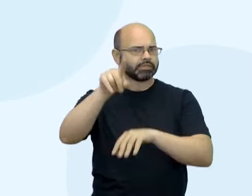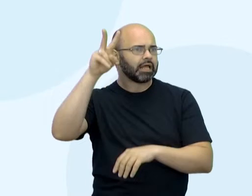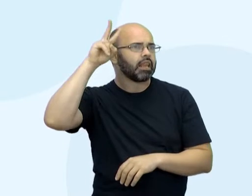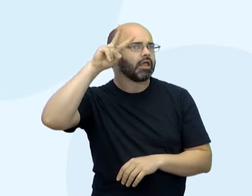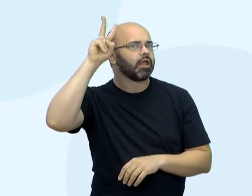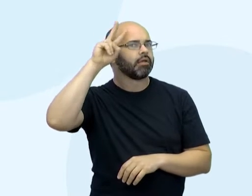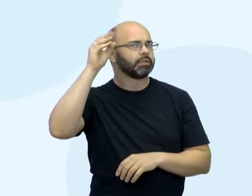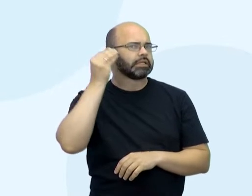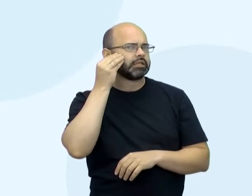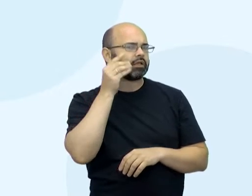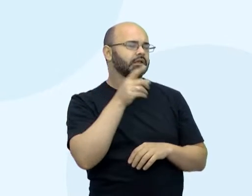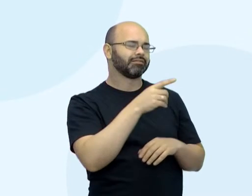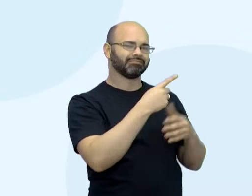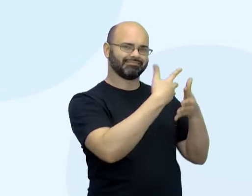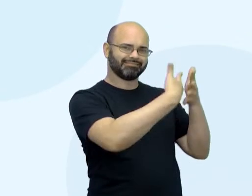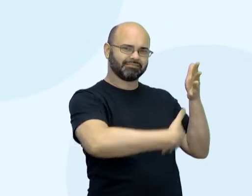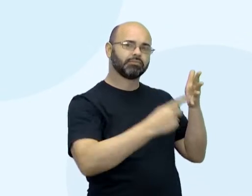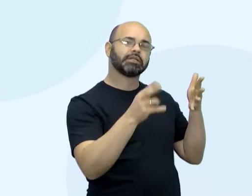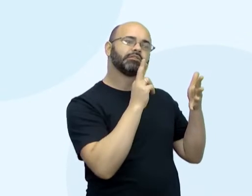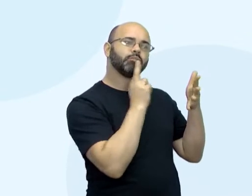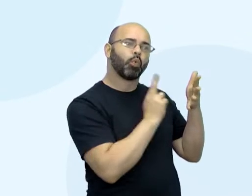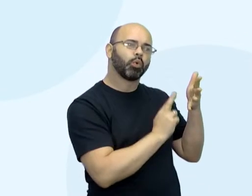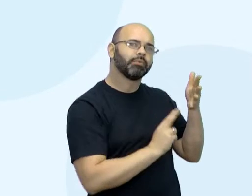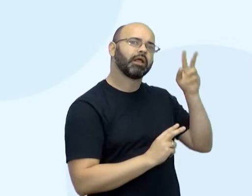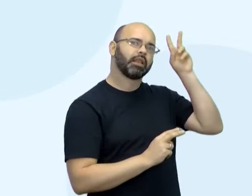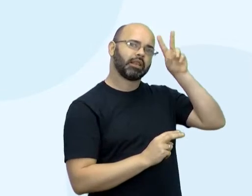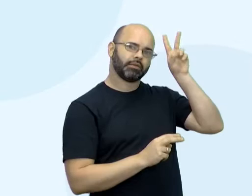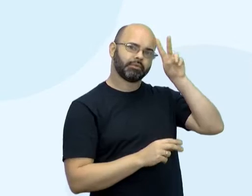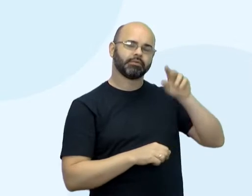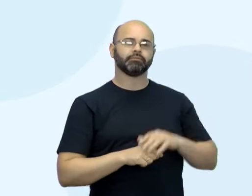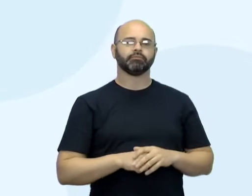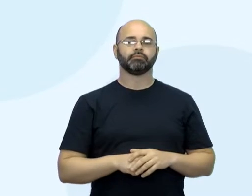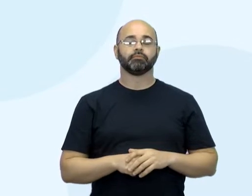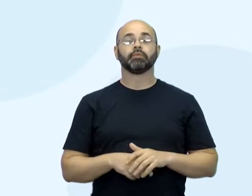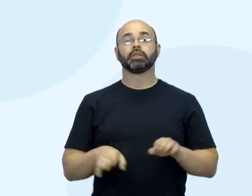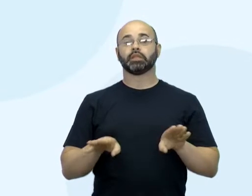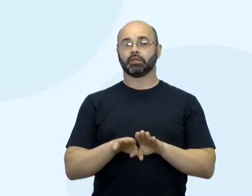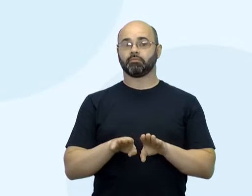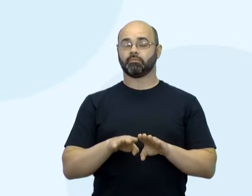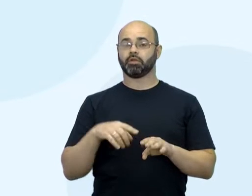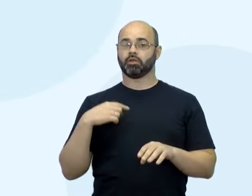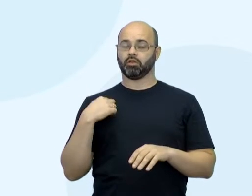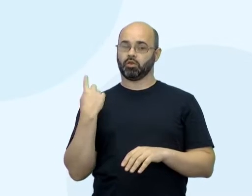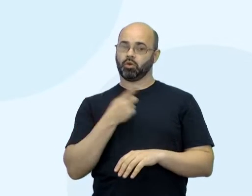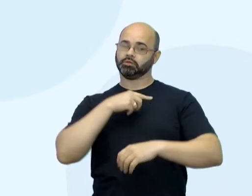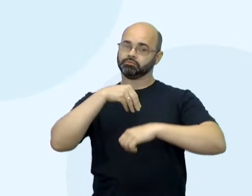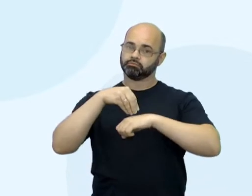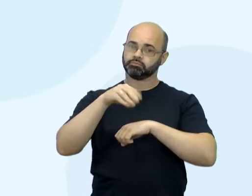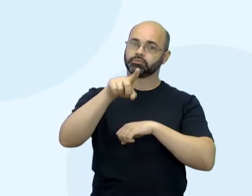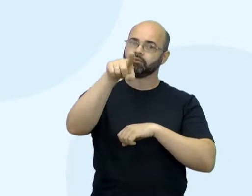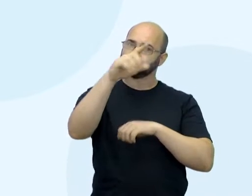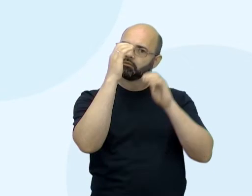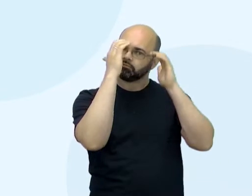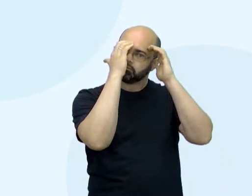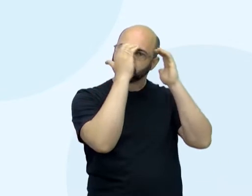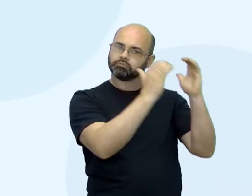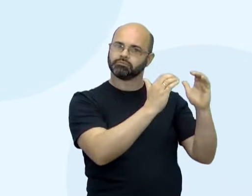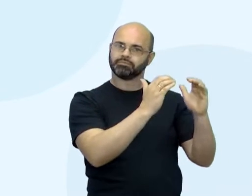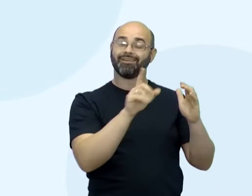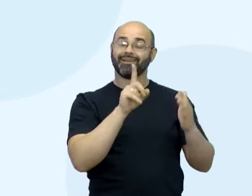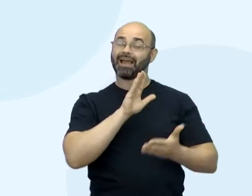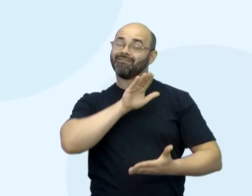vai esquecer de seguir, hein, as orientações e recomendações. Muitas hoje tem uma recomendação especial lá